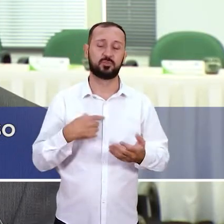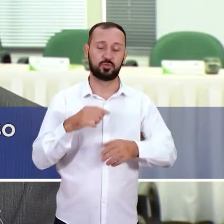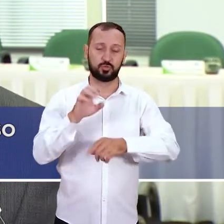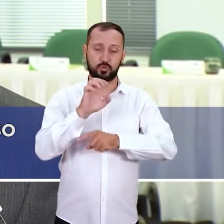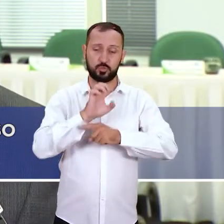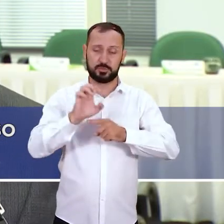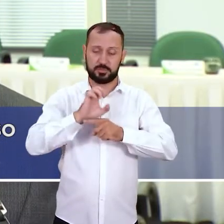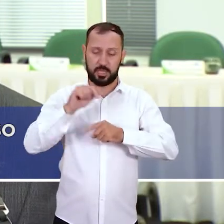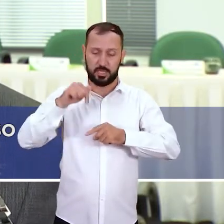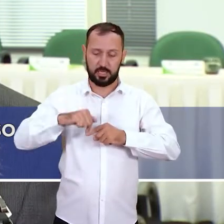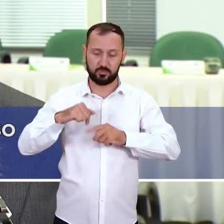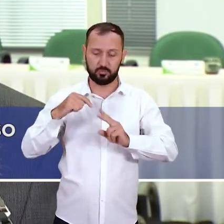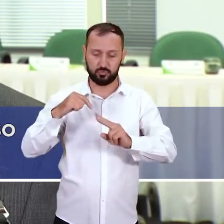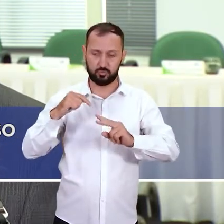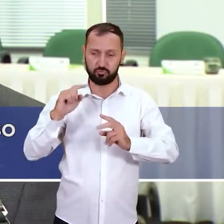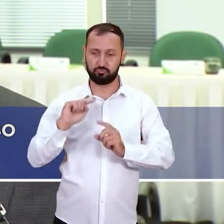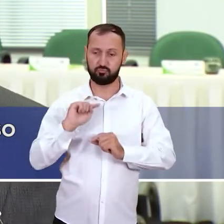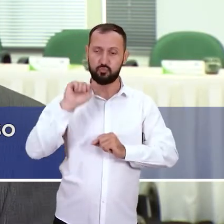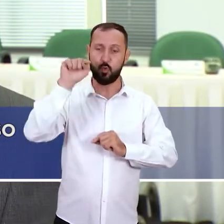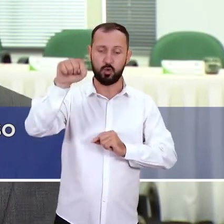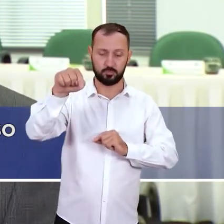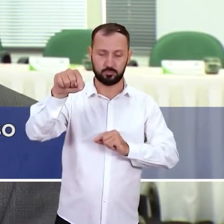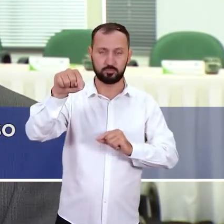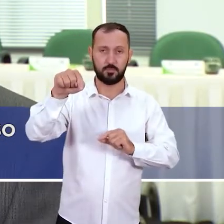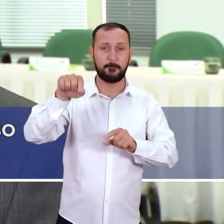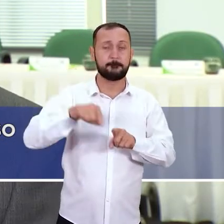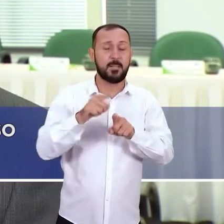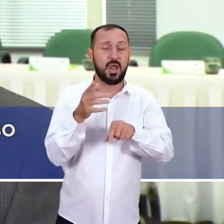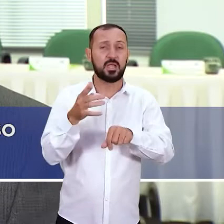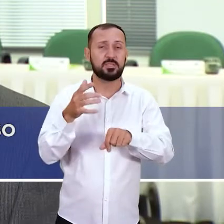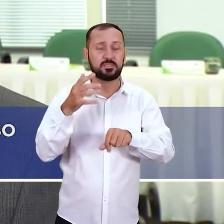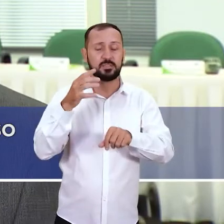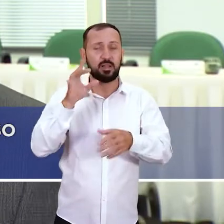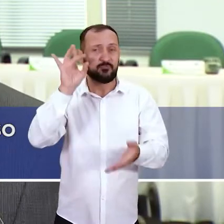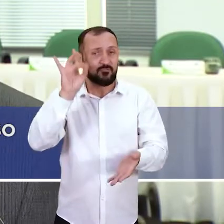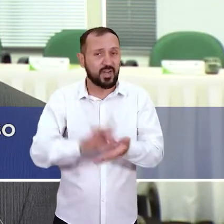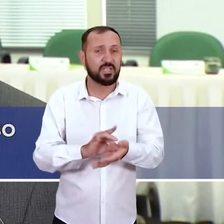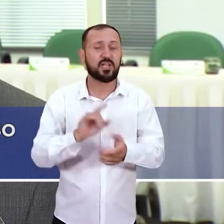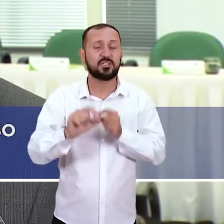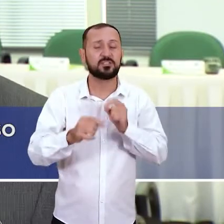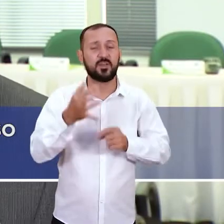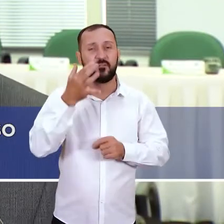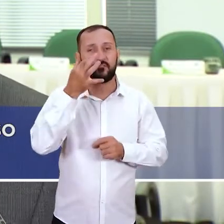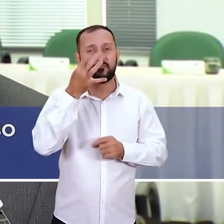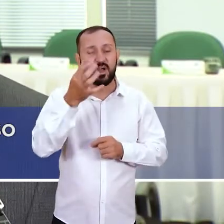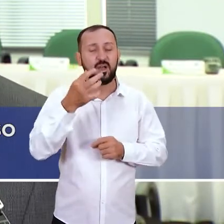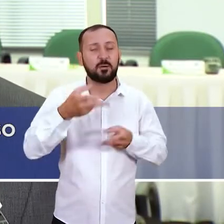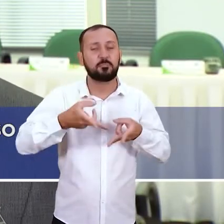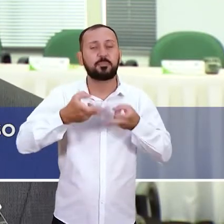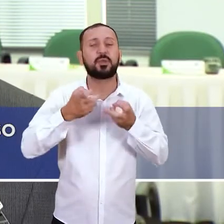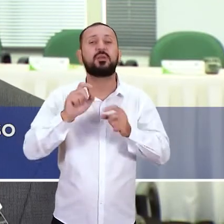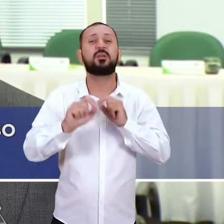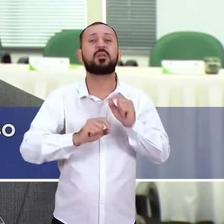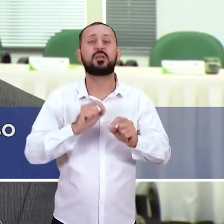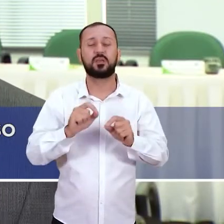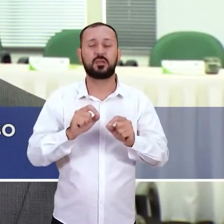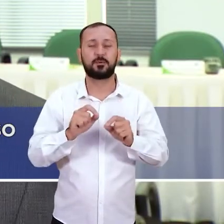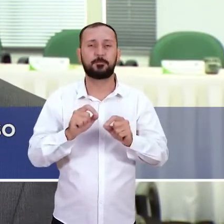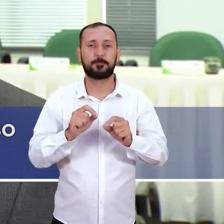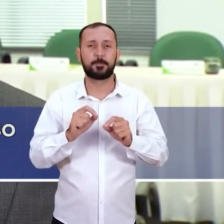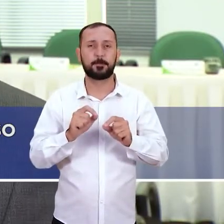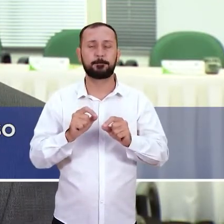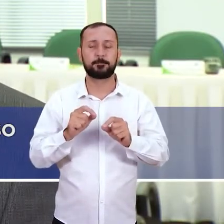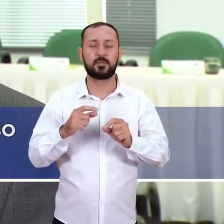gratuidade interestadual de ônibus que vão de um estado para o outro. Porém, na prática, e a gente percebe, a